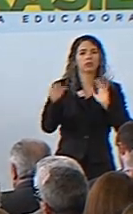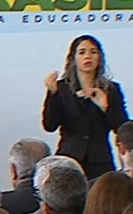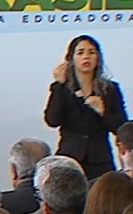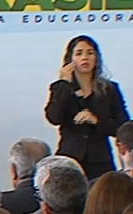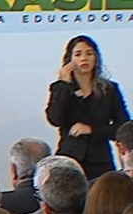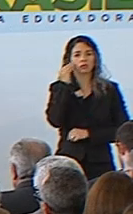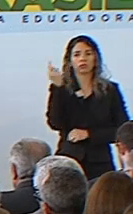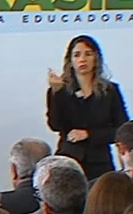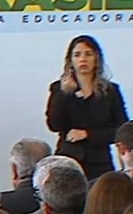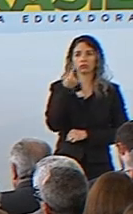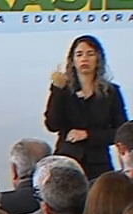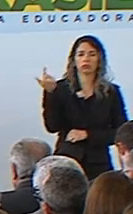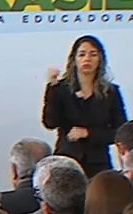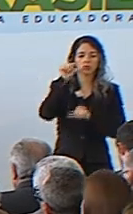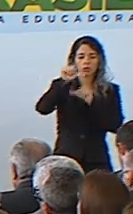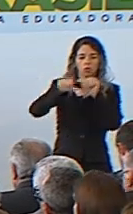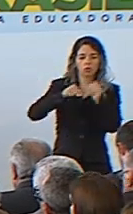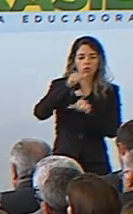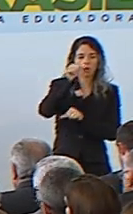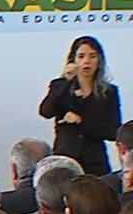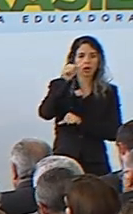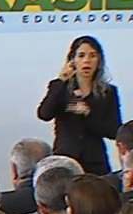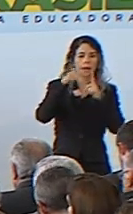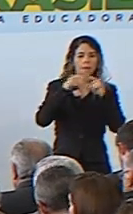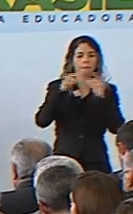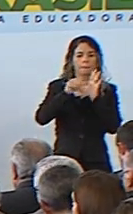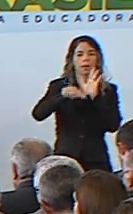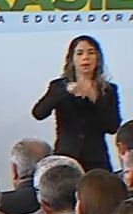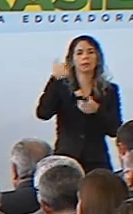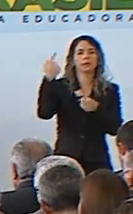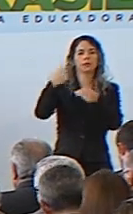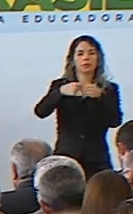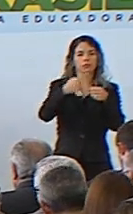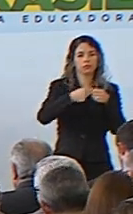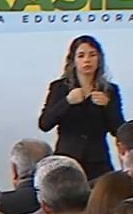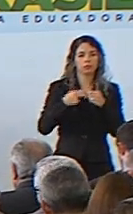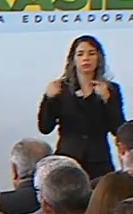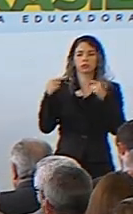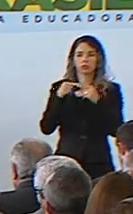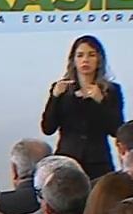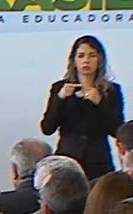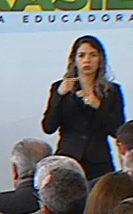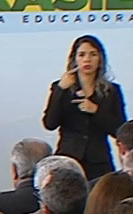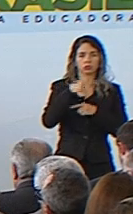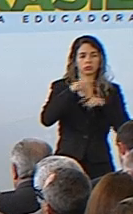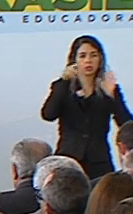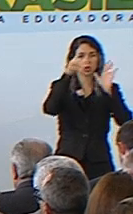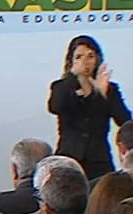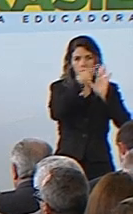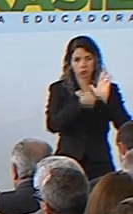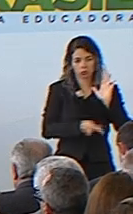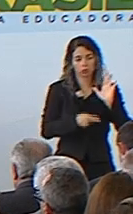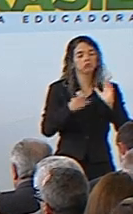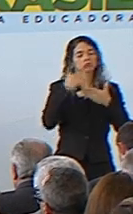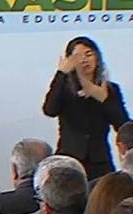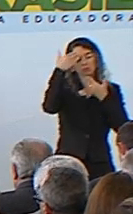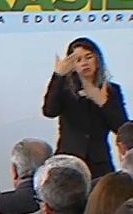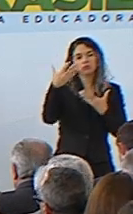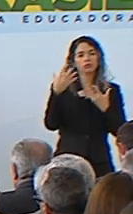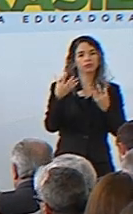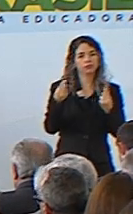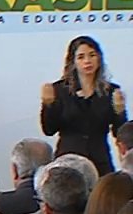oportunidade de tornar a Brasília a primeira cidade a implementar esse projeto Ficamos muito